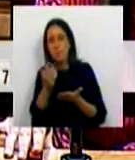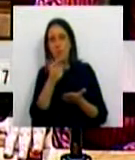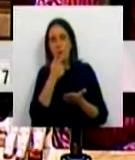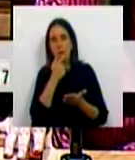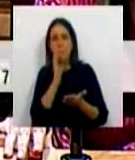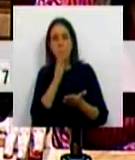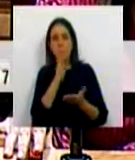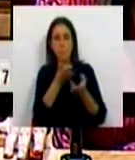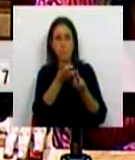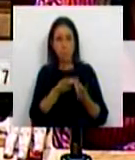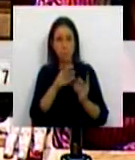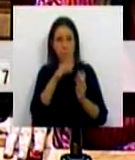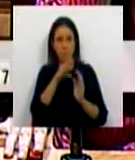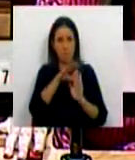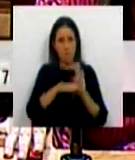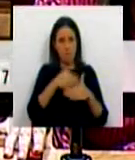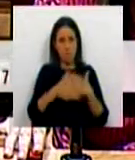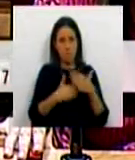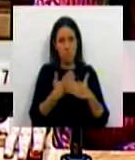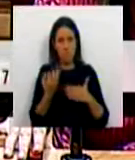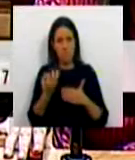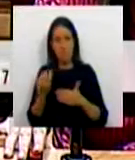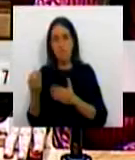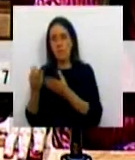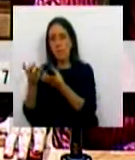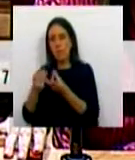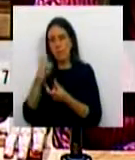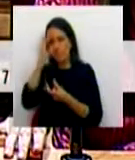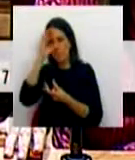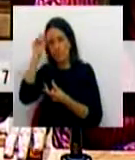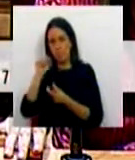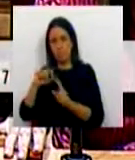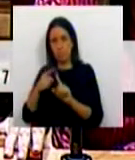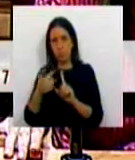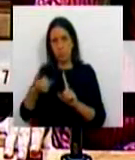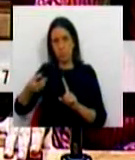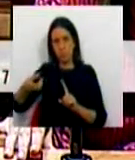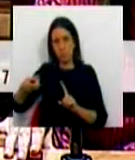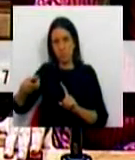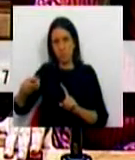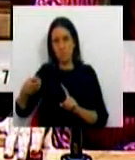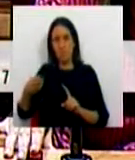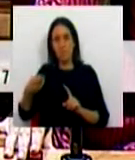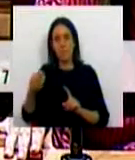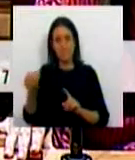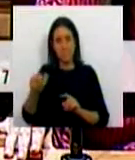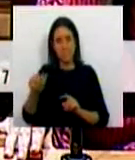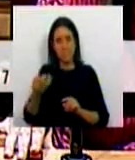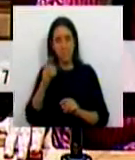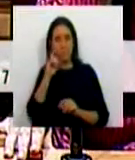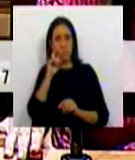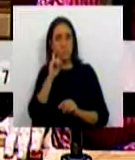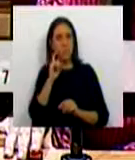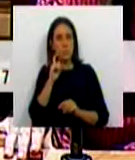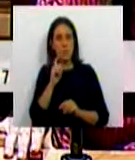programa orçamental, por forma a que, no Orçamento de Estado para 2019, seja assegurado que o